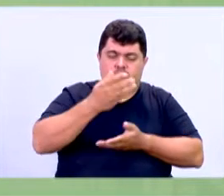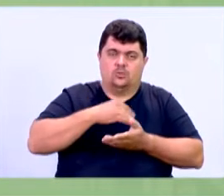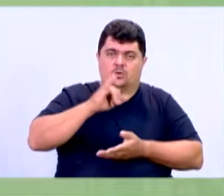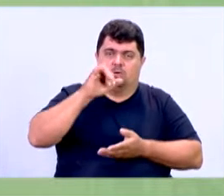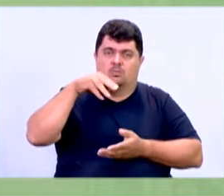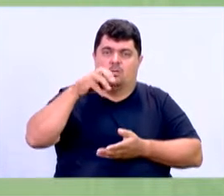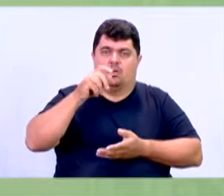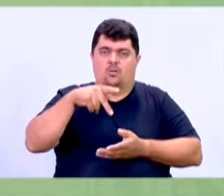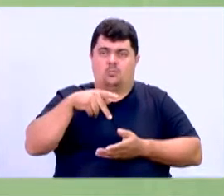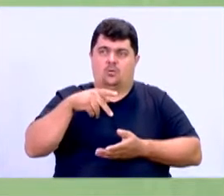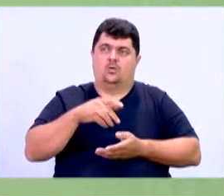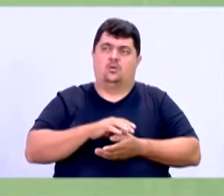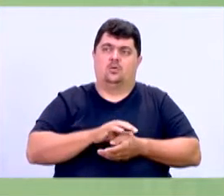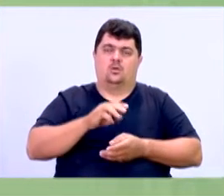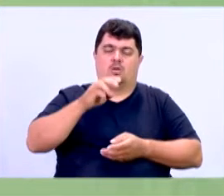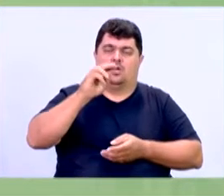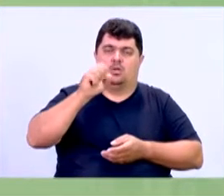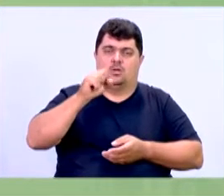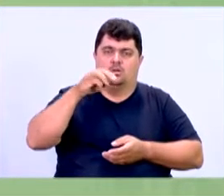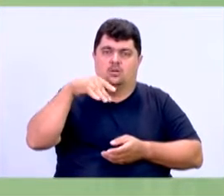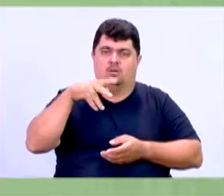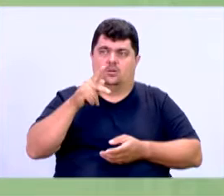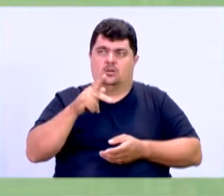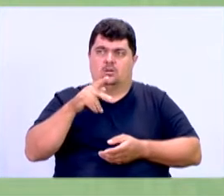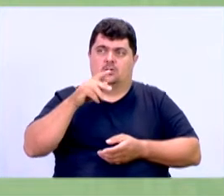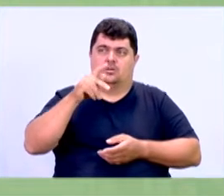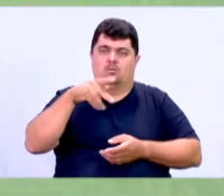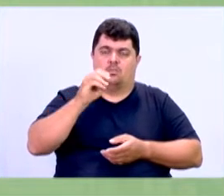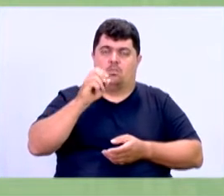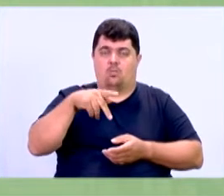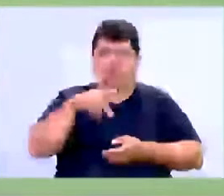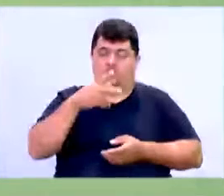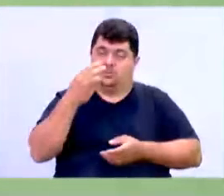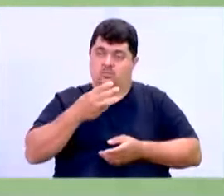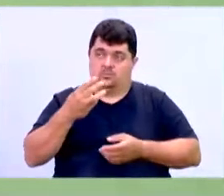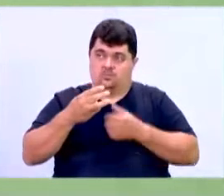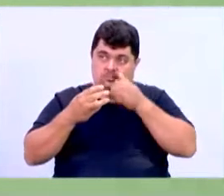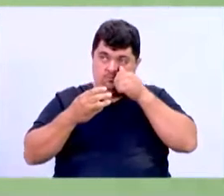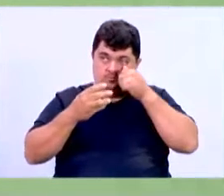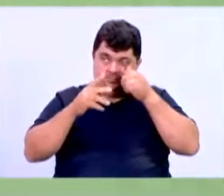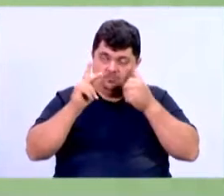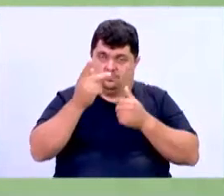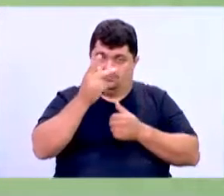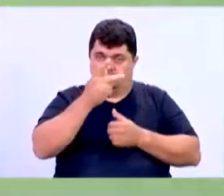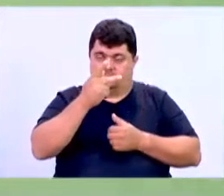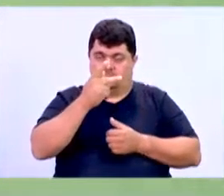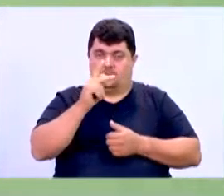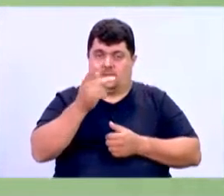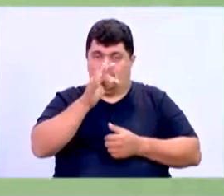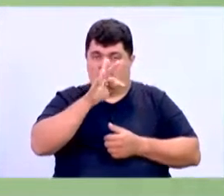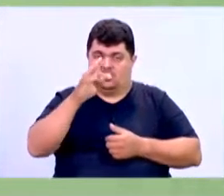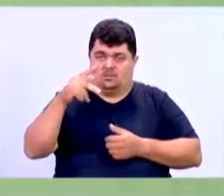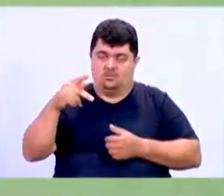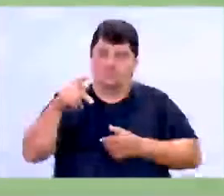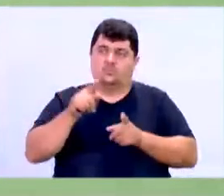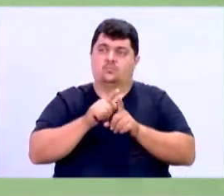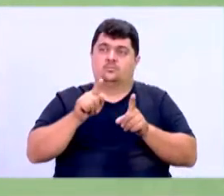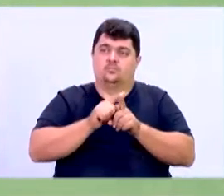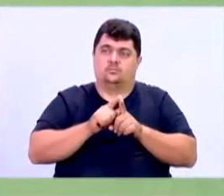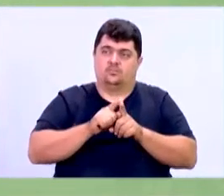como IMAP, SNTP, NNTP, POP3 e o HTTP. Também